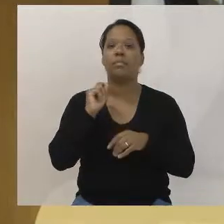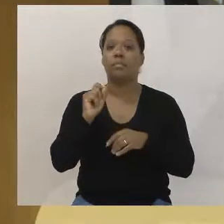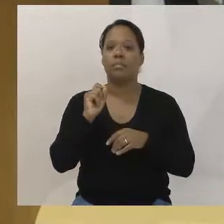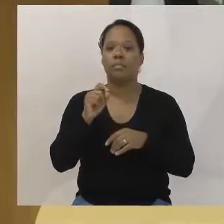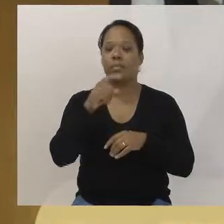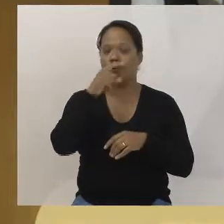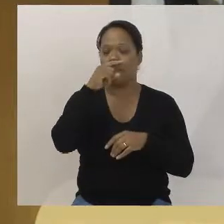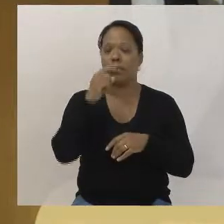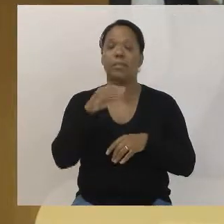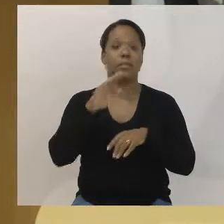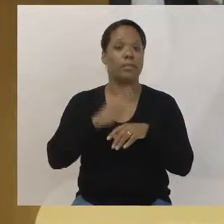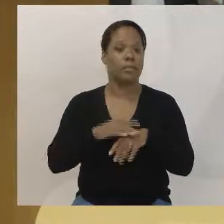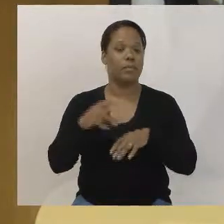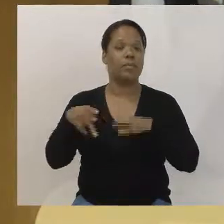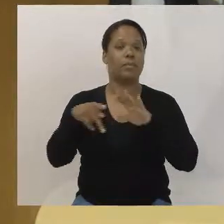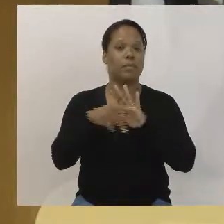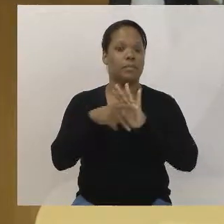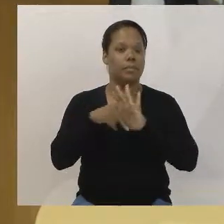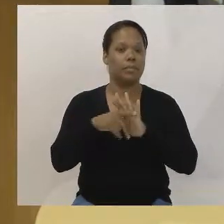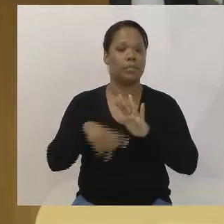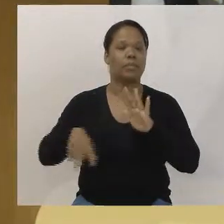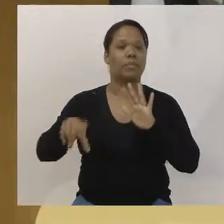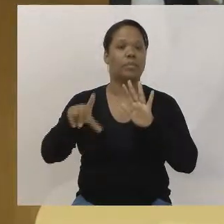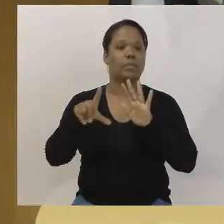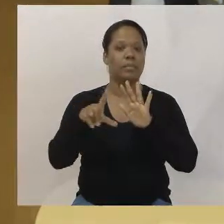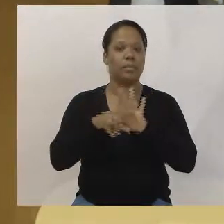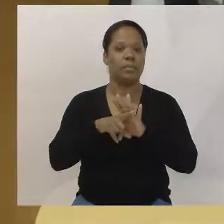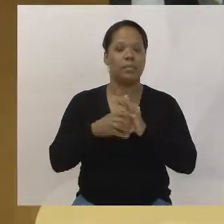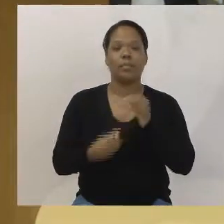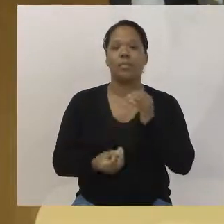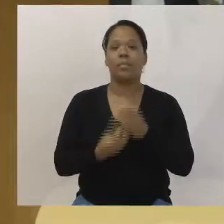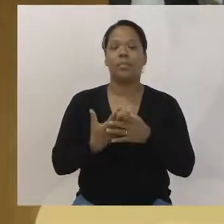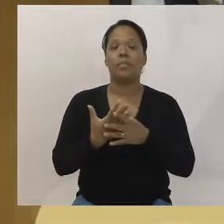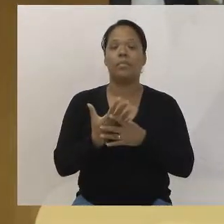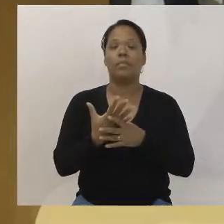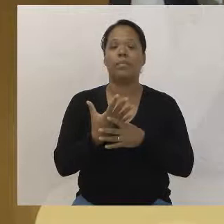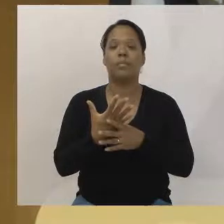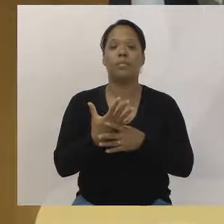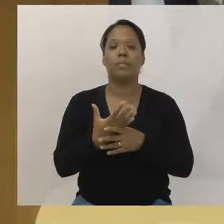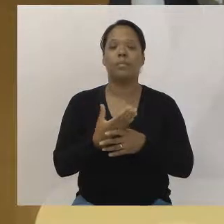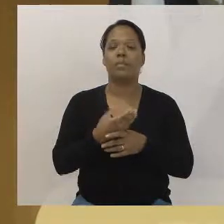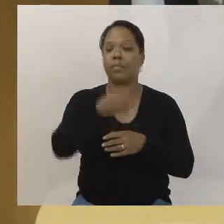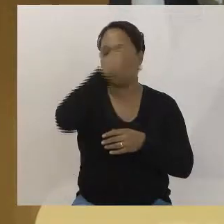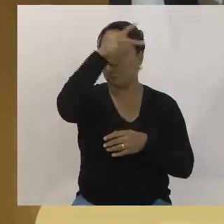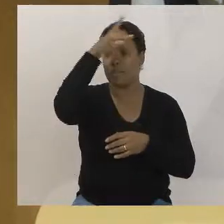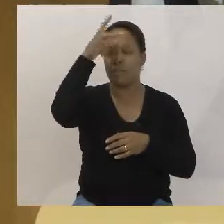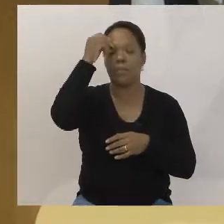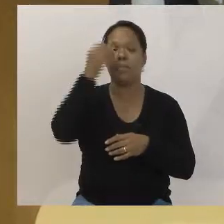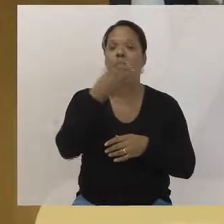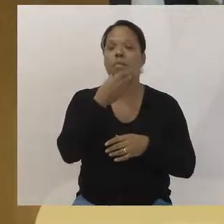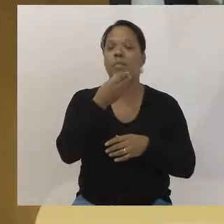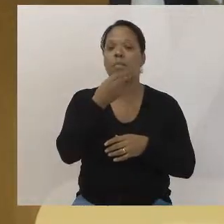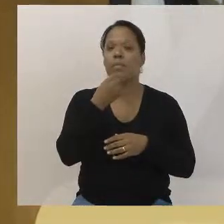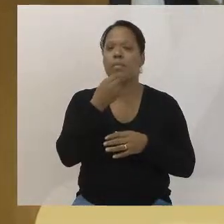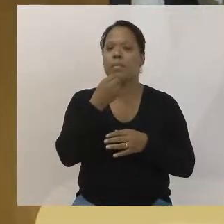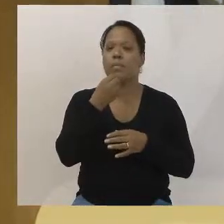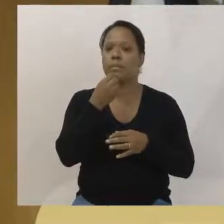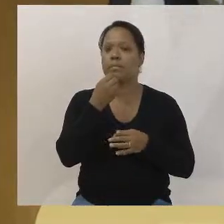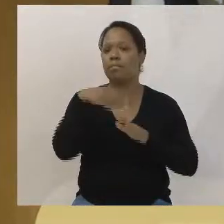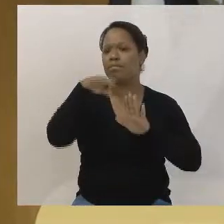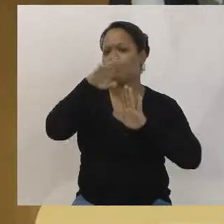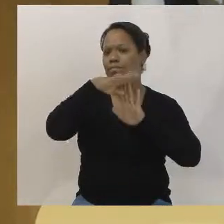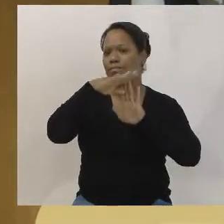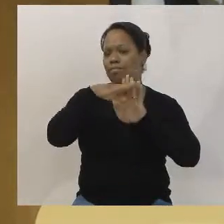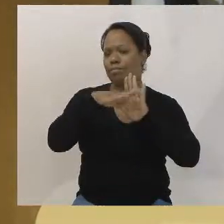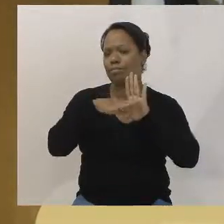de mais um projeto de lei do prefeito isaías santana e tem por objetivo estabelecer as diretrizes orçamentárias do município